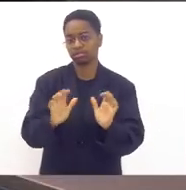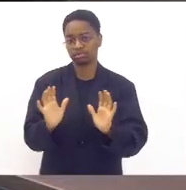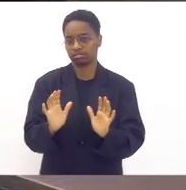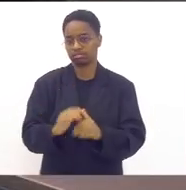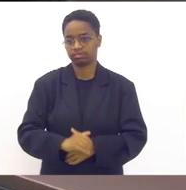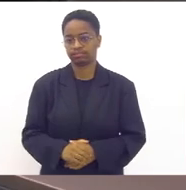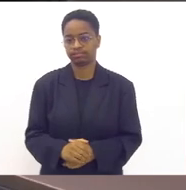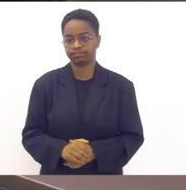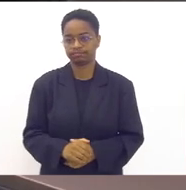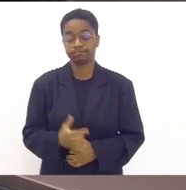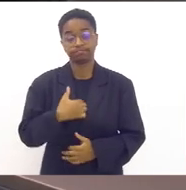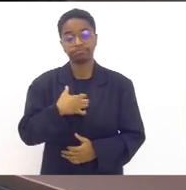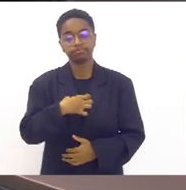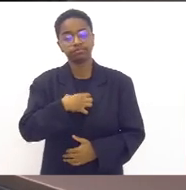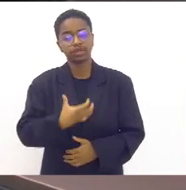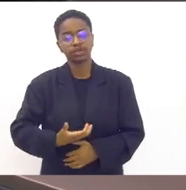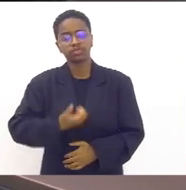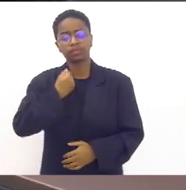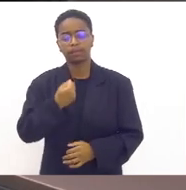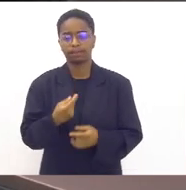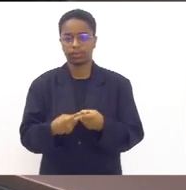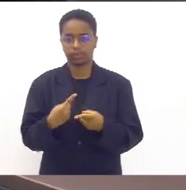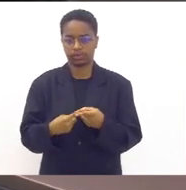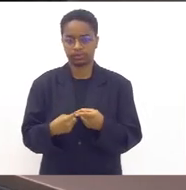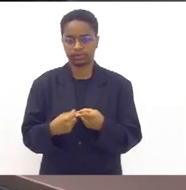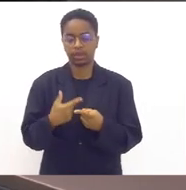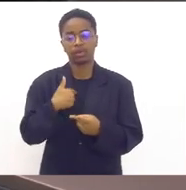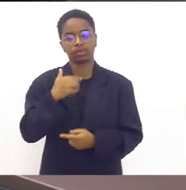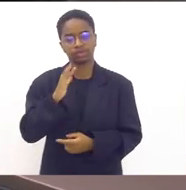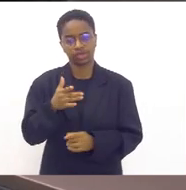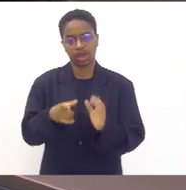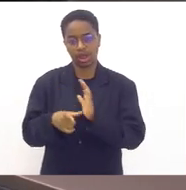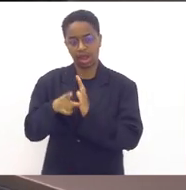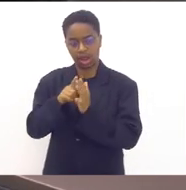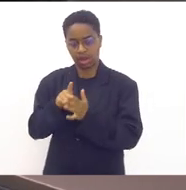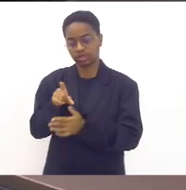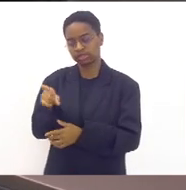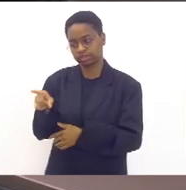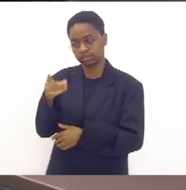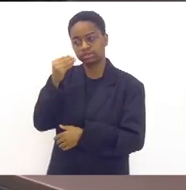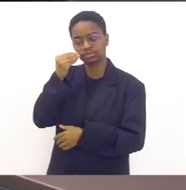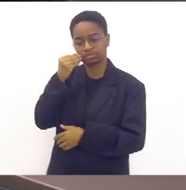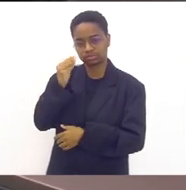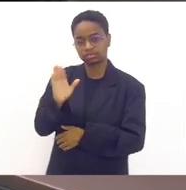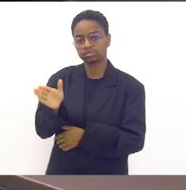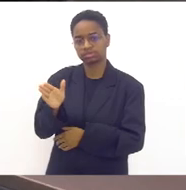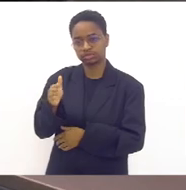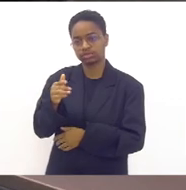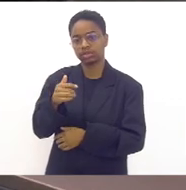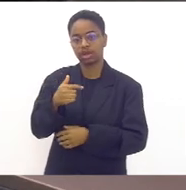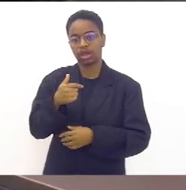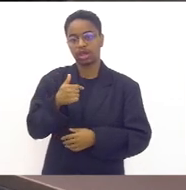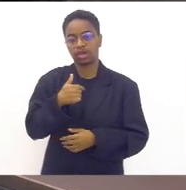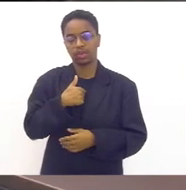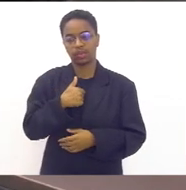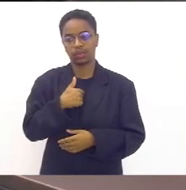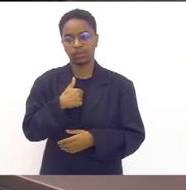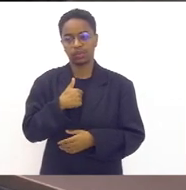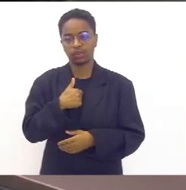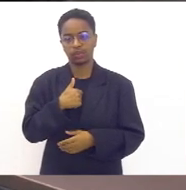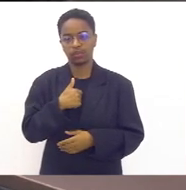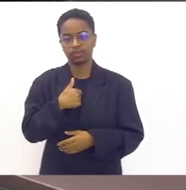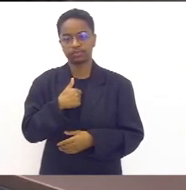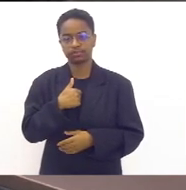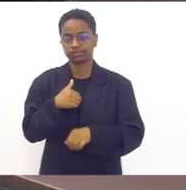porque eu já me antecipei a Vossa Excelência, e foi quando eu estive